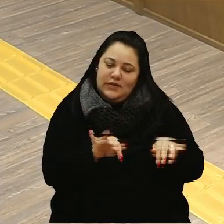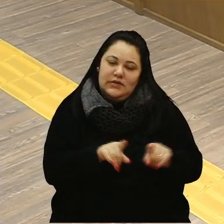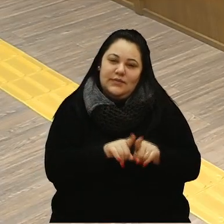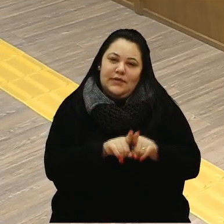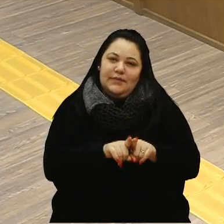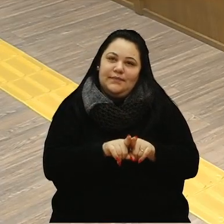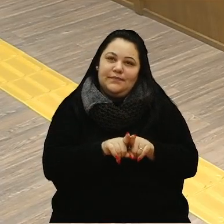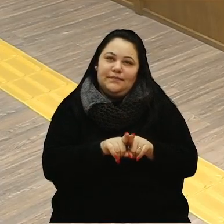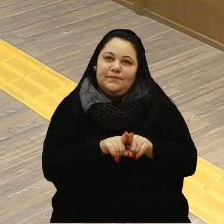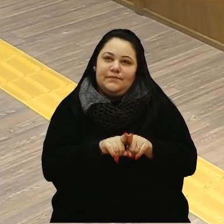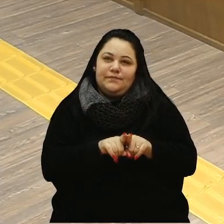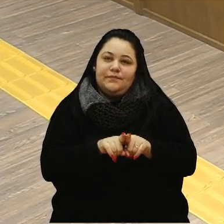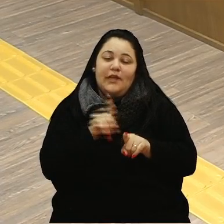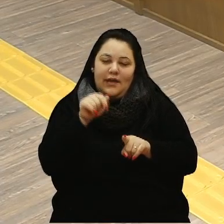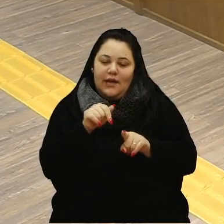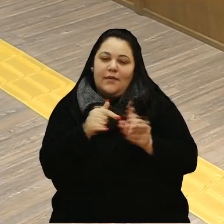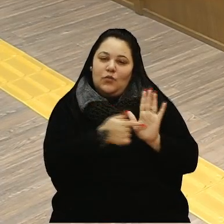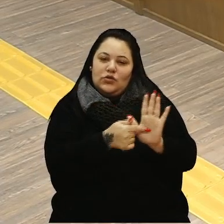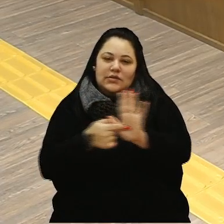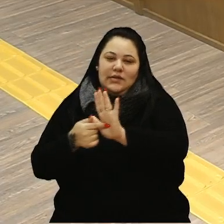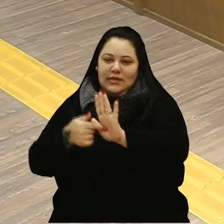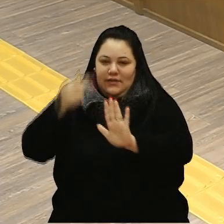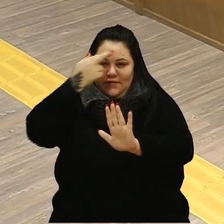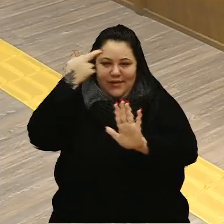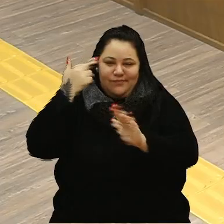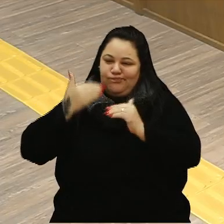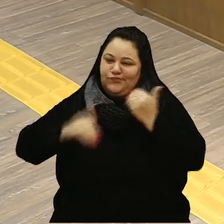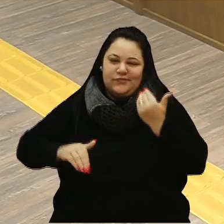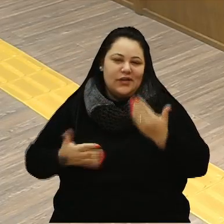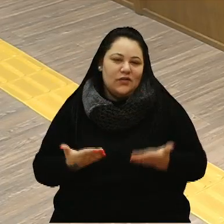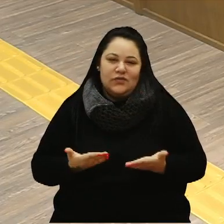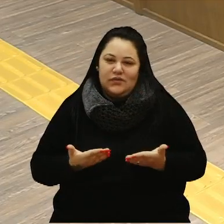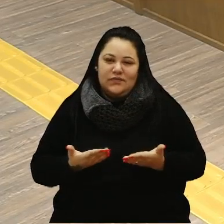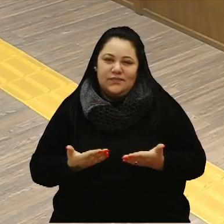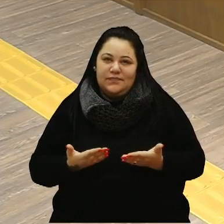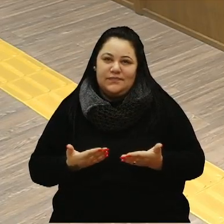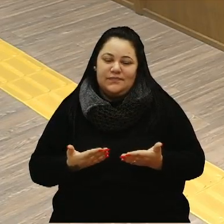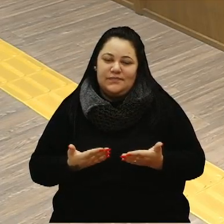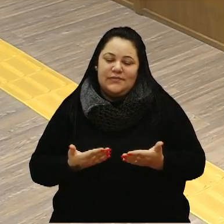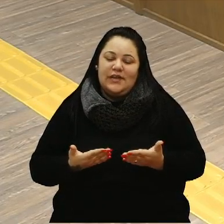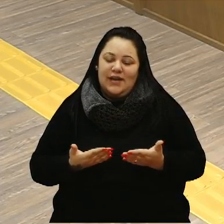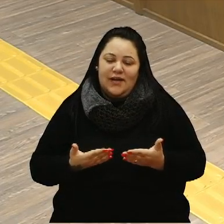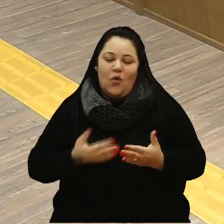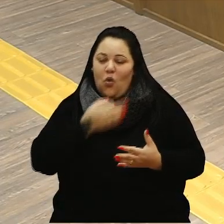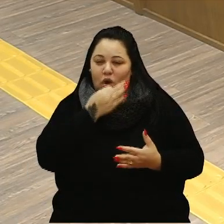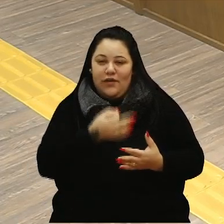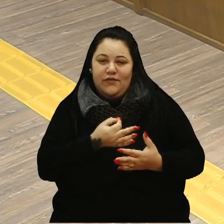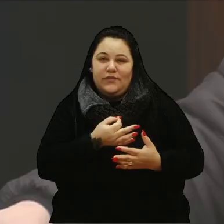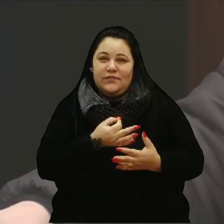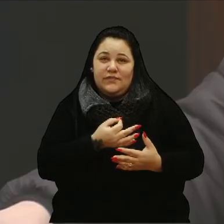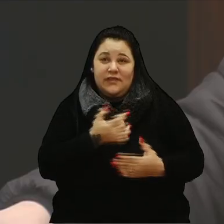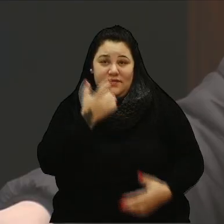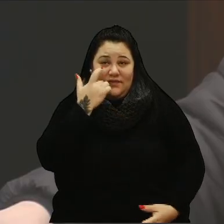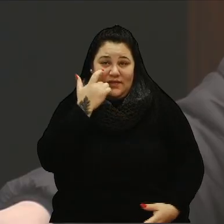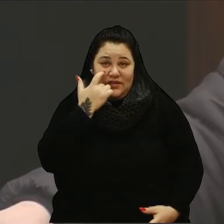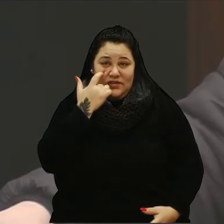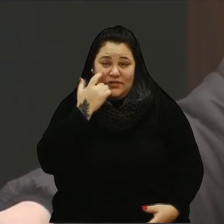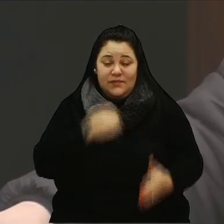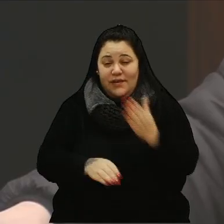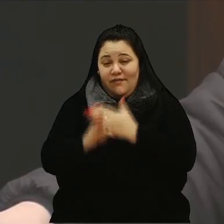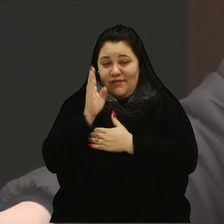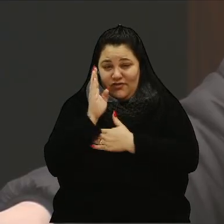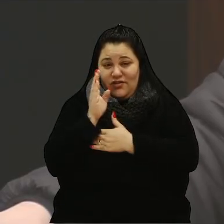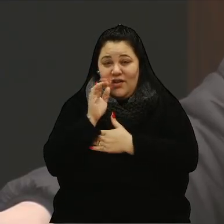de fato expor, vereador Rafael Bueno, essa incoerência e esse descompasso que existe. E vejam, para trazer a ex-primeira-dama do Peru, que